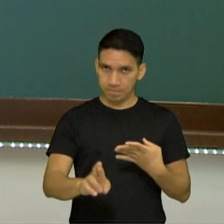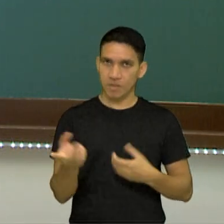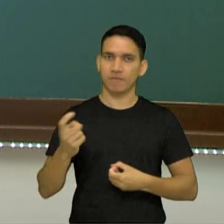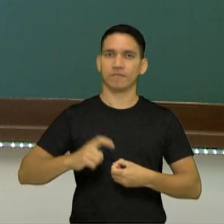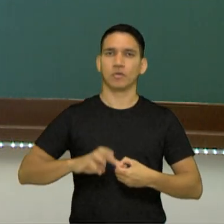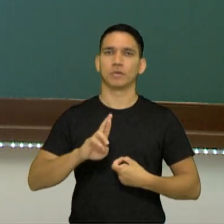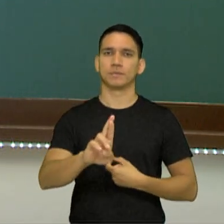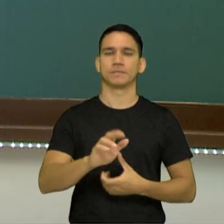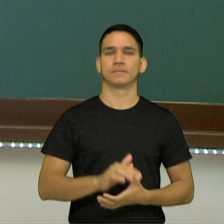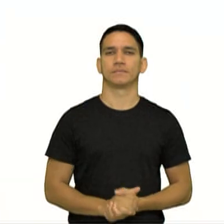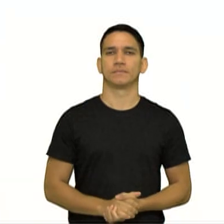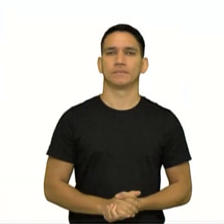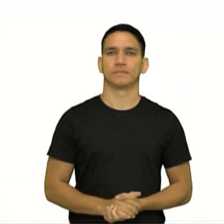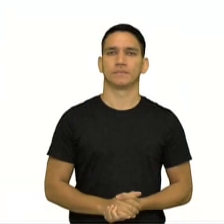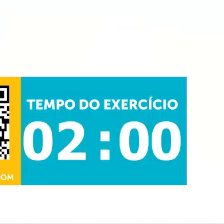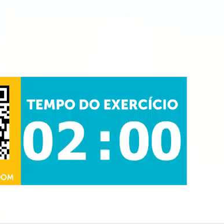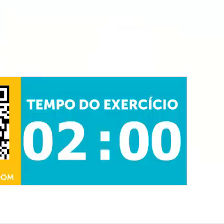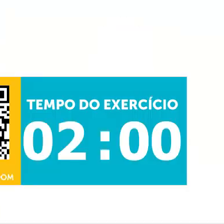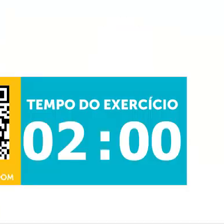gente já volta com a resposta.